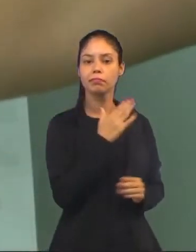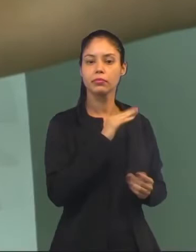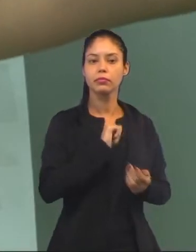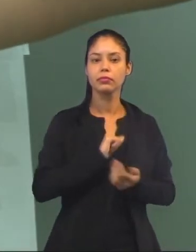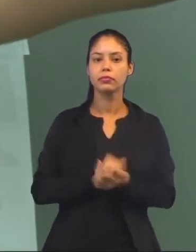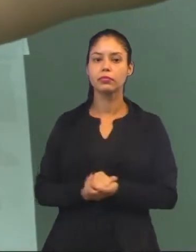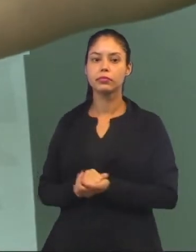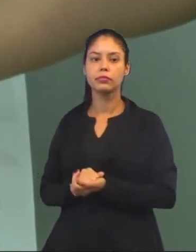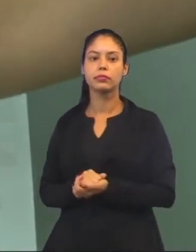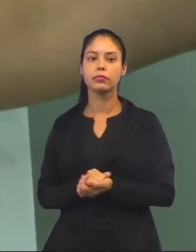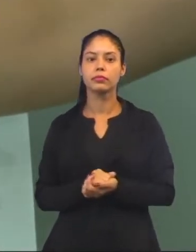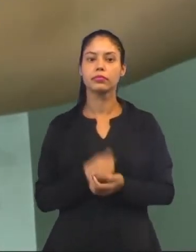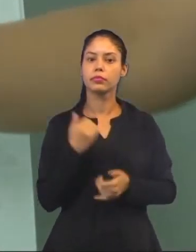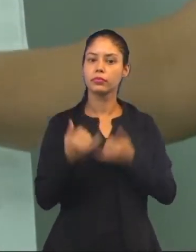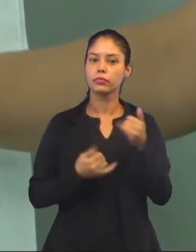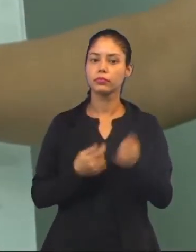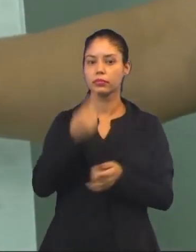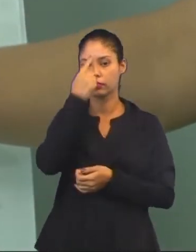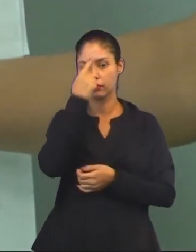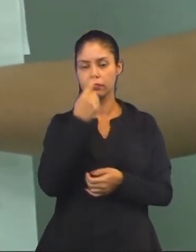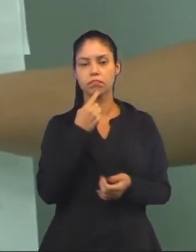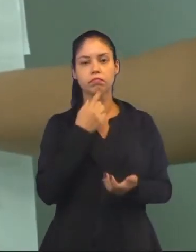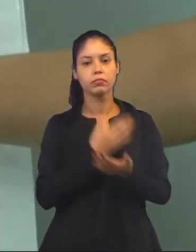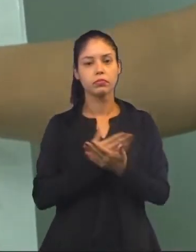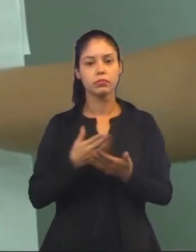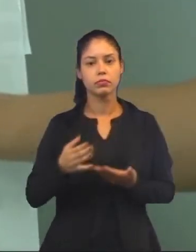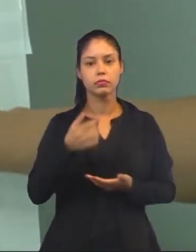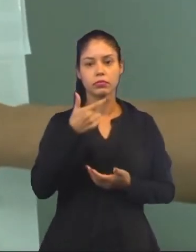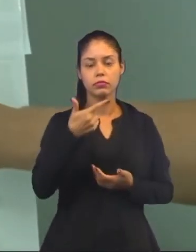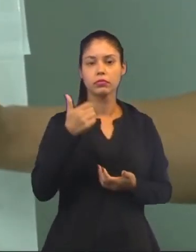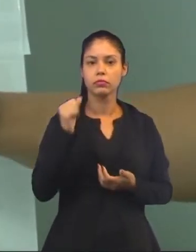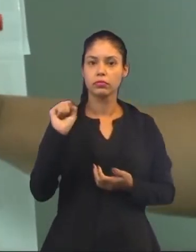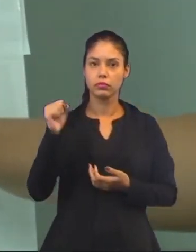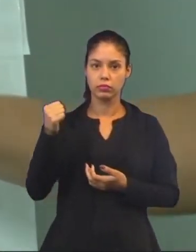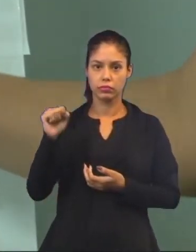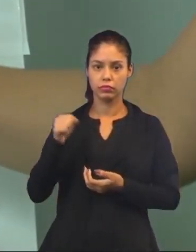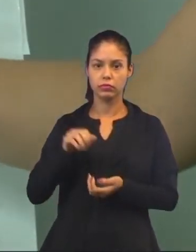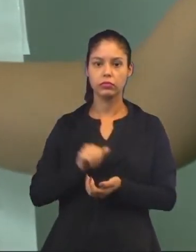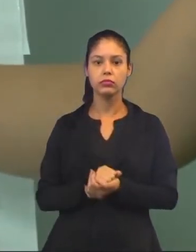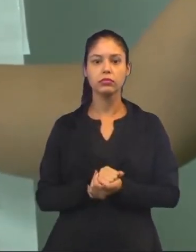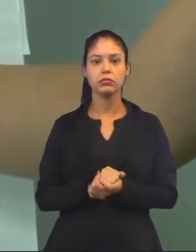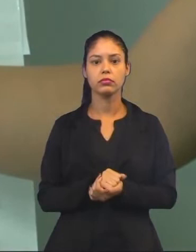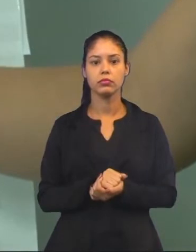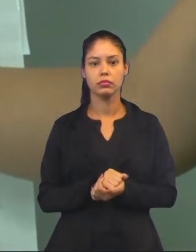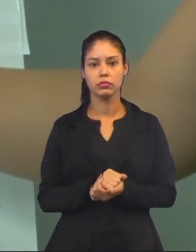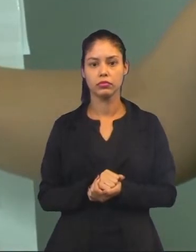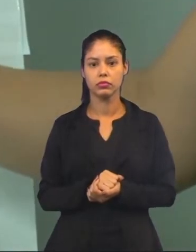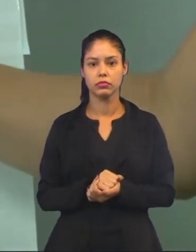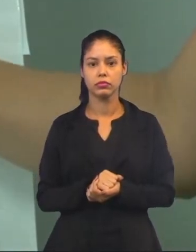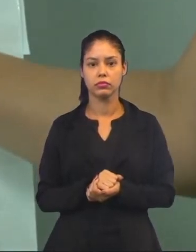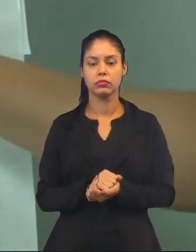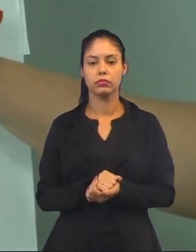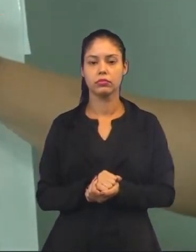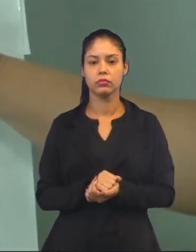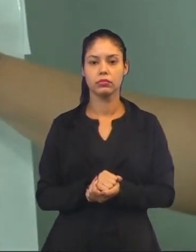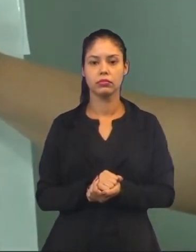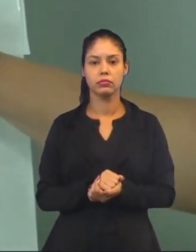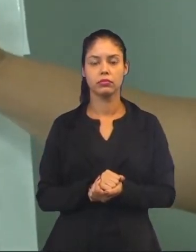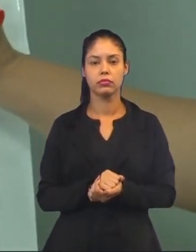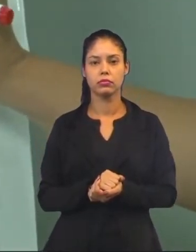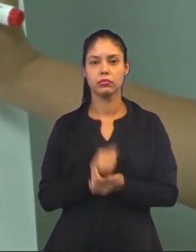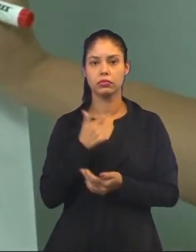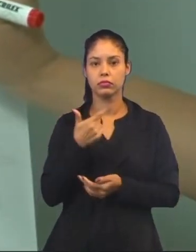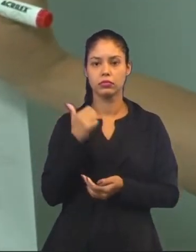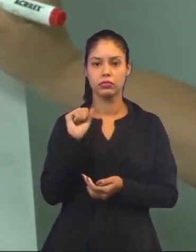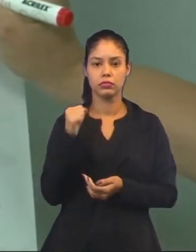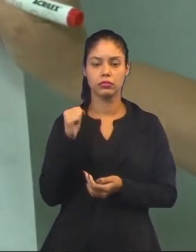Olha só. Então, em um jogo de figurinhas, José iniciou o jogo com 28 figurinhas. Então, ele inicia